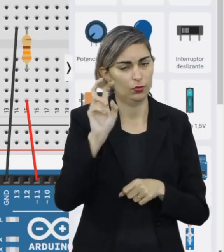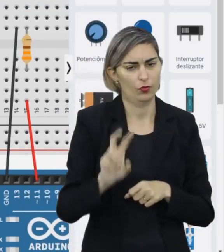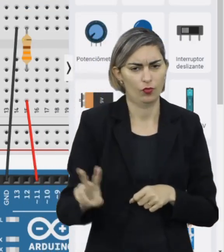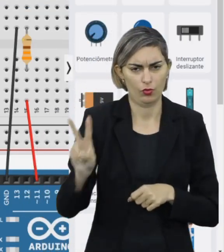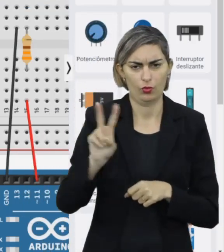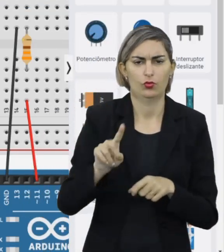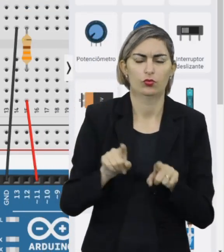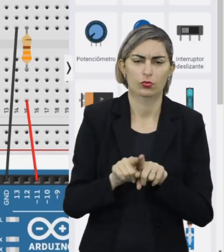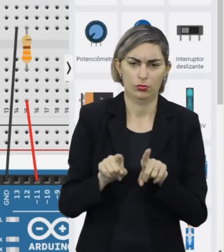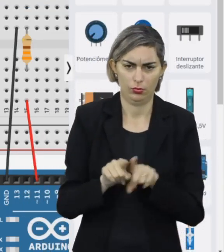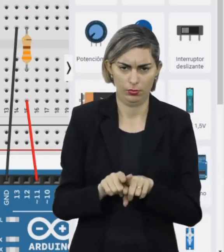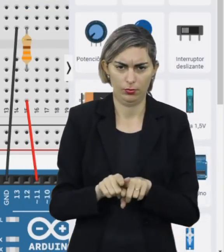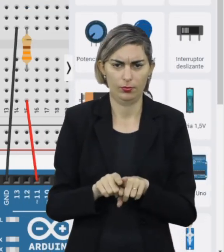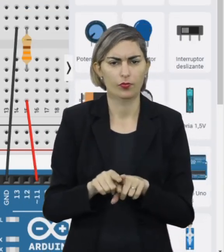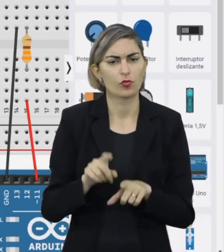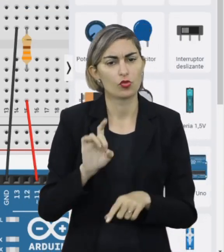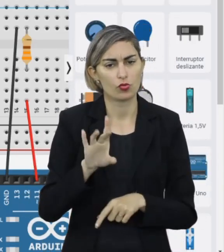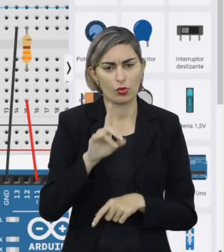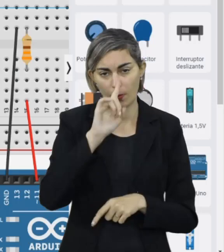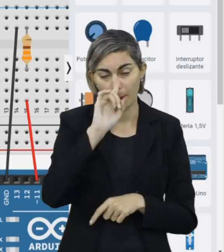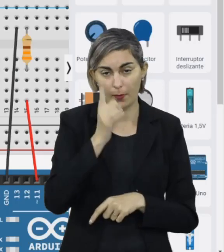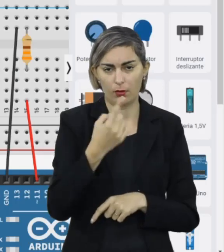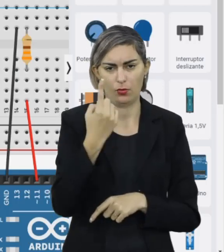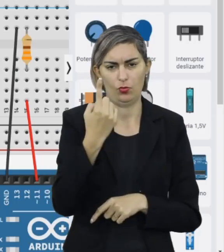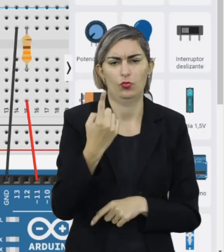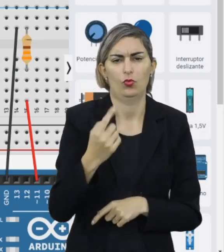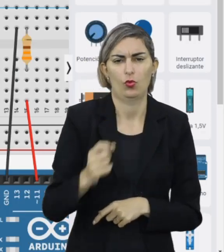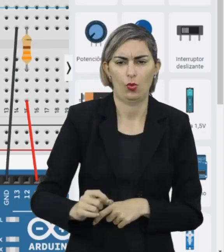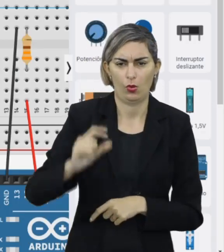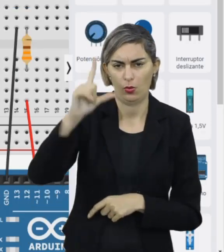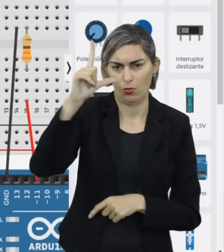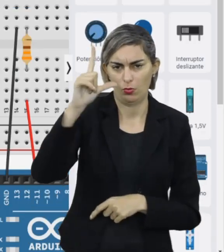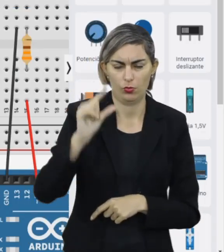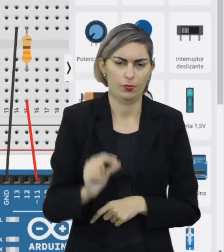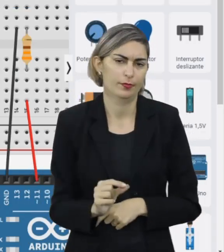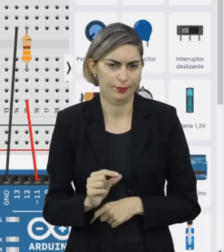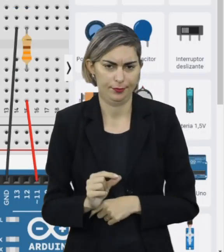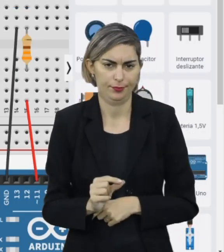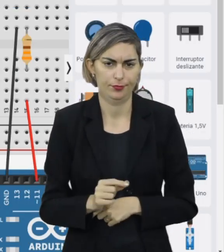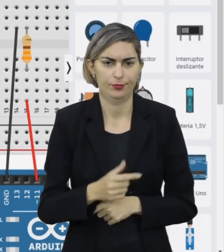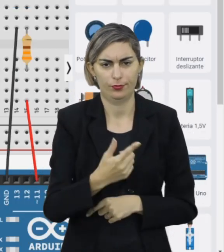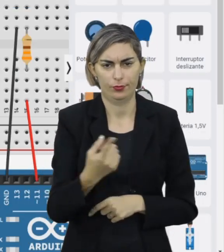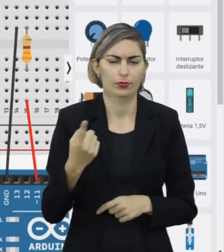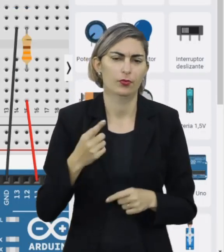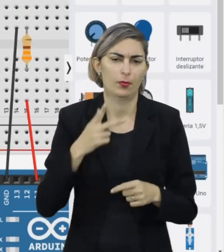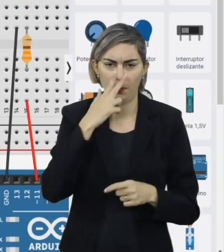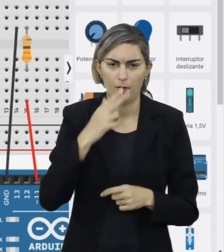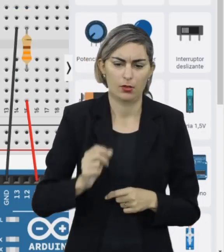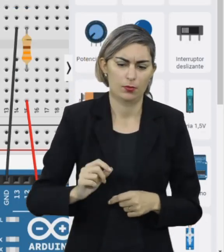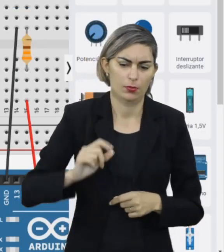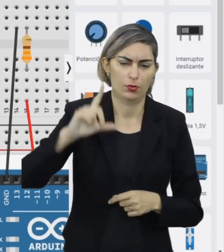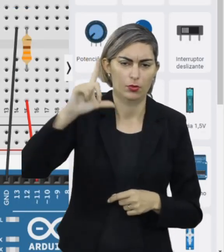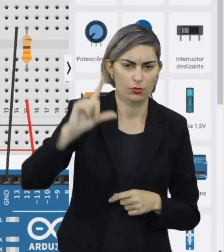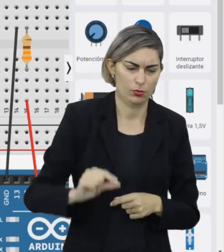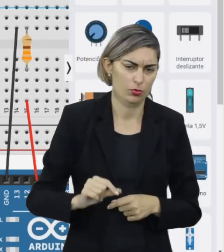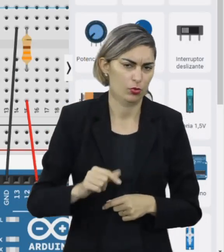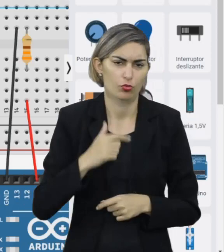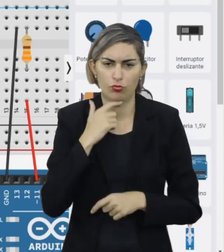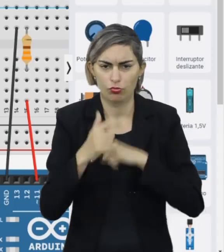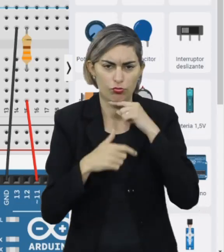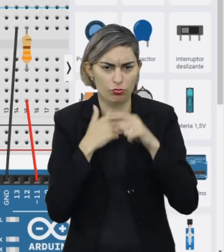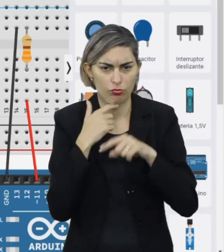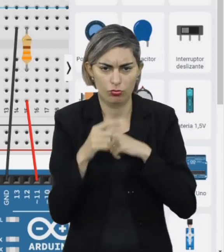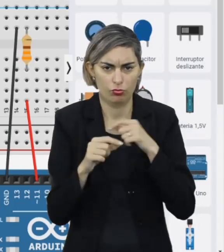de novo. Então você não vai mandar apenas um sinal alto ou baixo, você vai fazendo um pulso. Esse pulso tem o mesmo tamanho, tá? Não estou